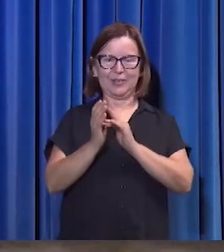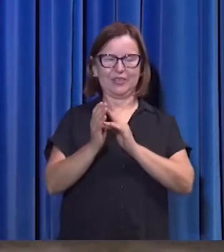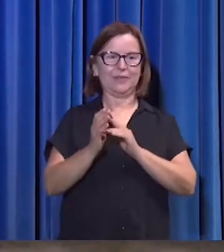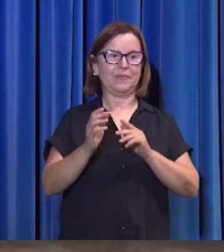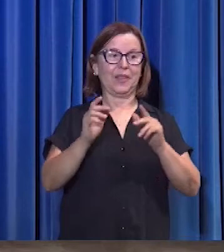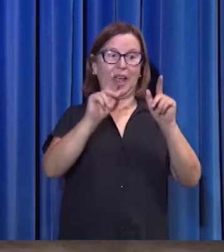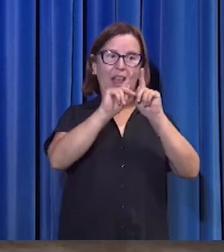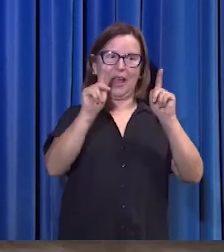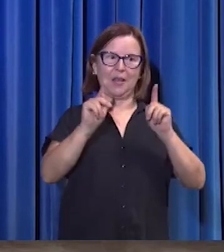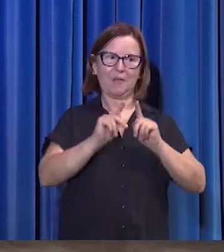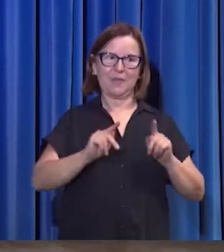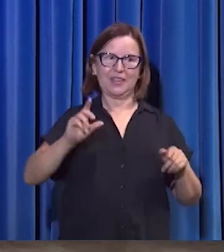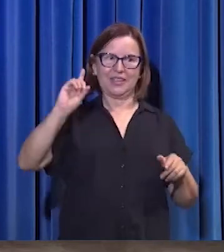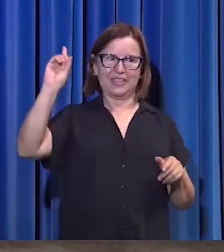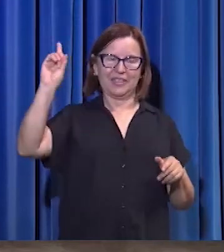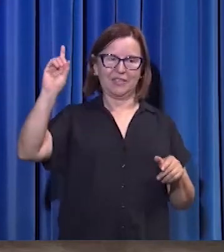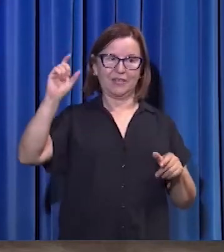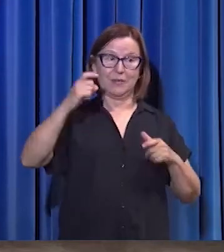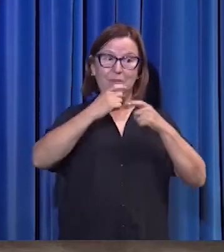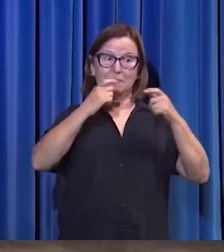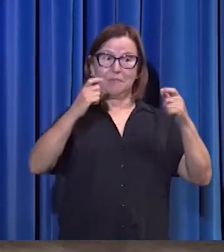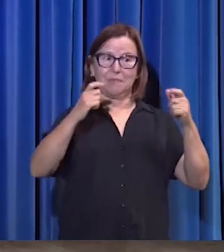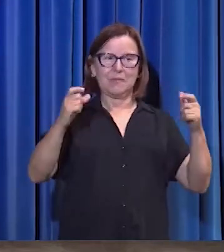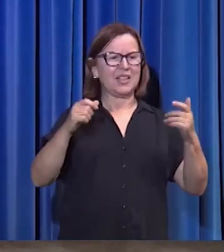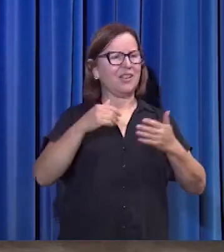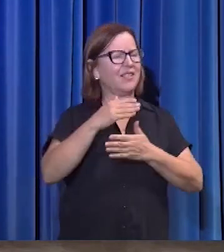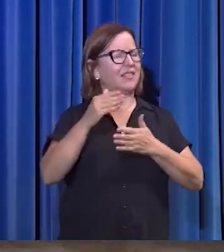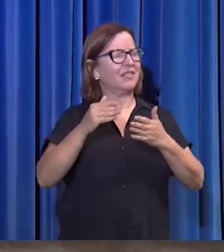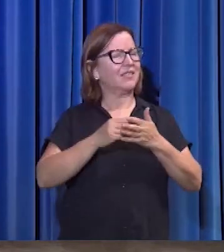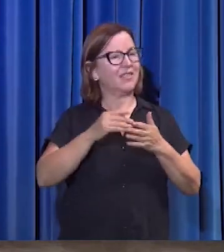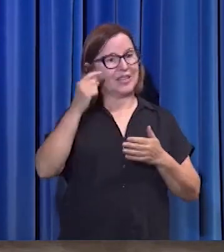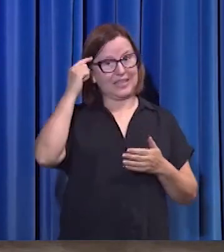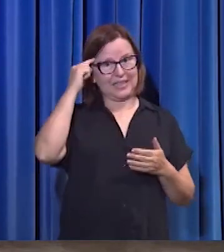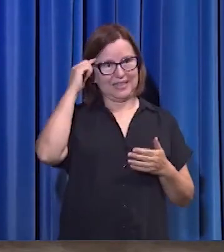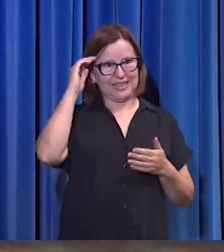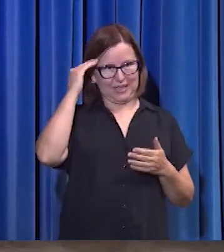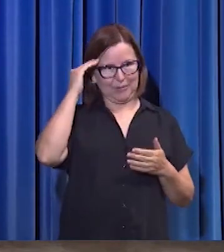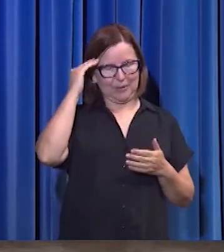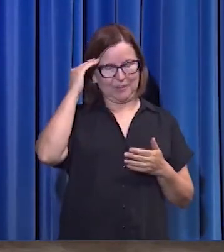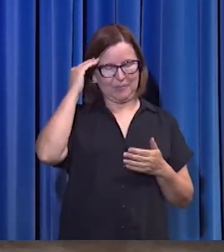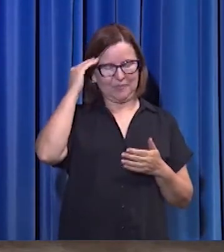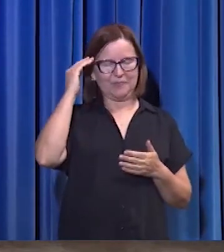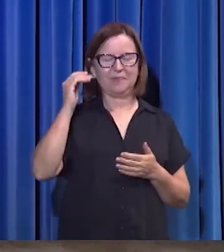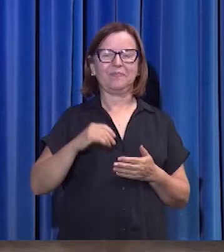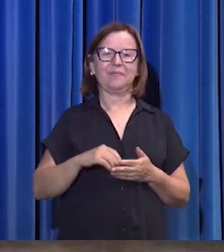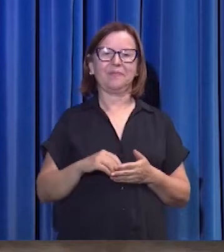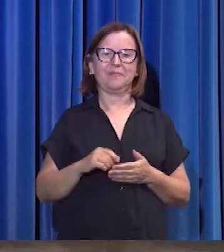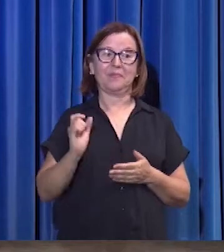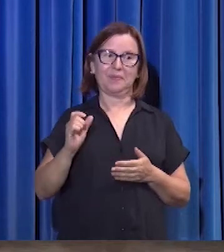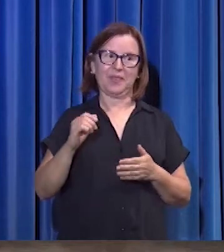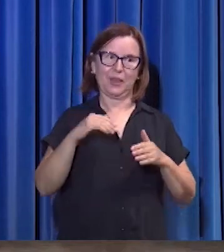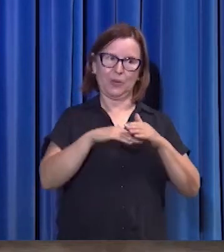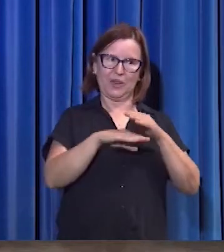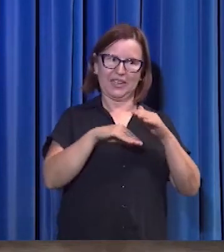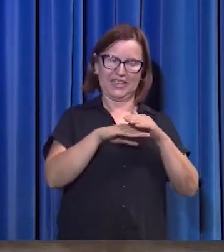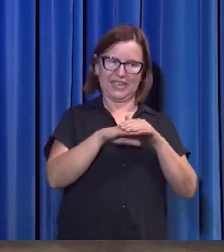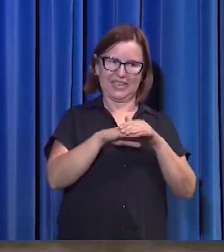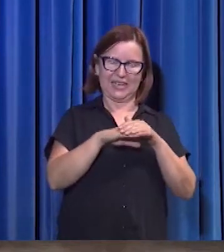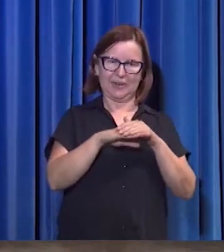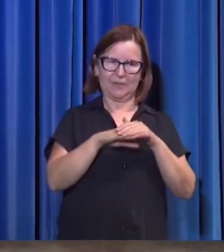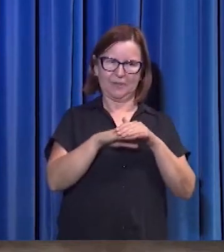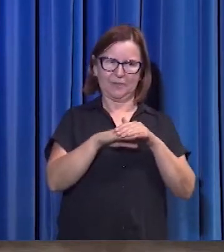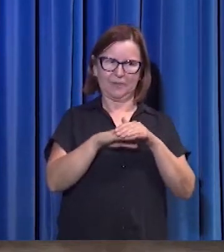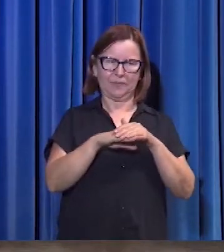que excede todo o entendimento. E esta palavra guardará é uma palavra